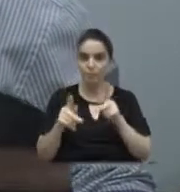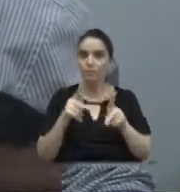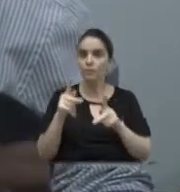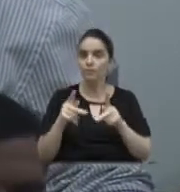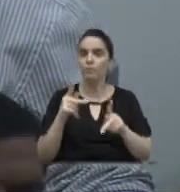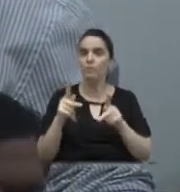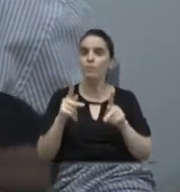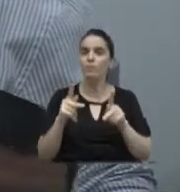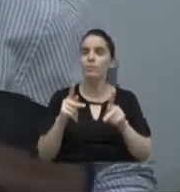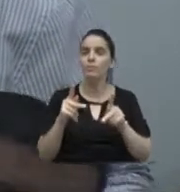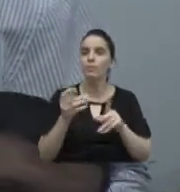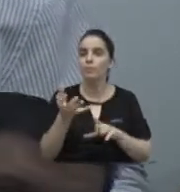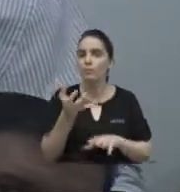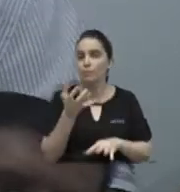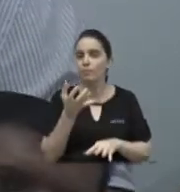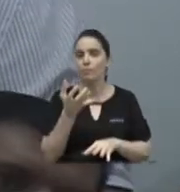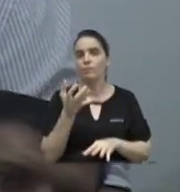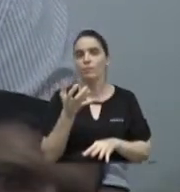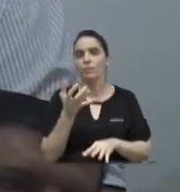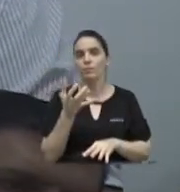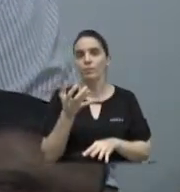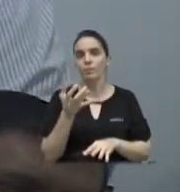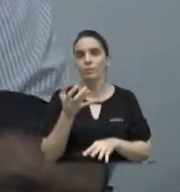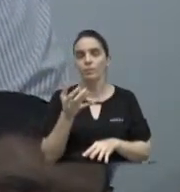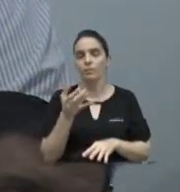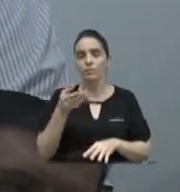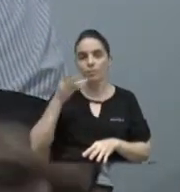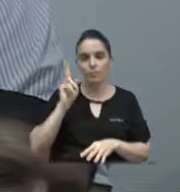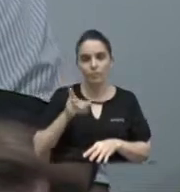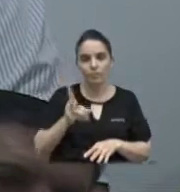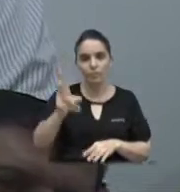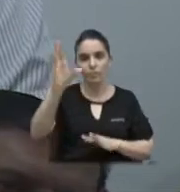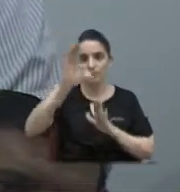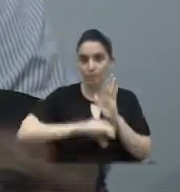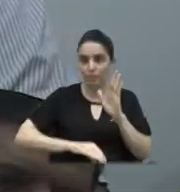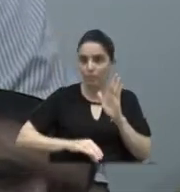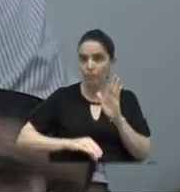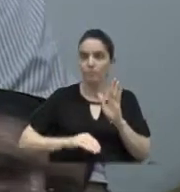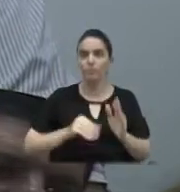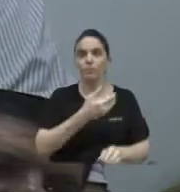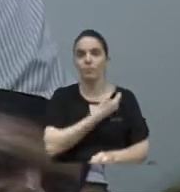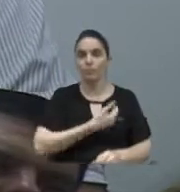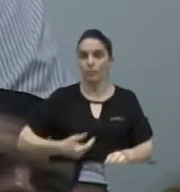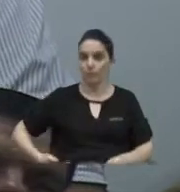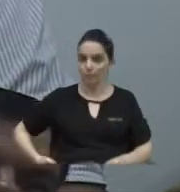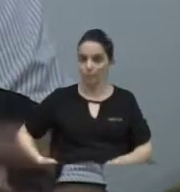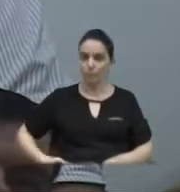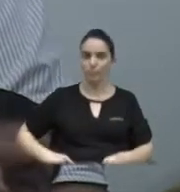geral, queremos sempre participar de um concurso público para ter um emprego